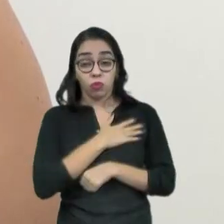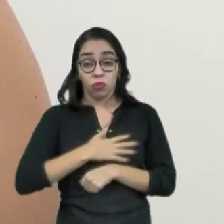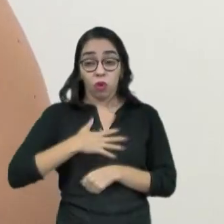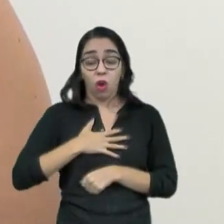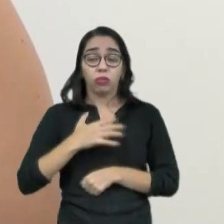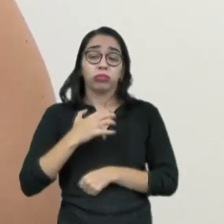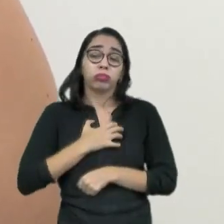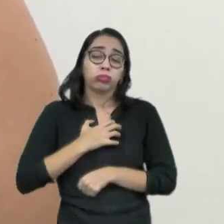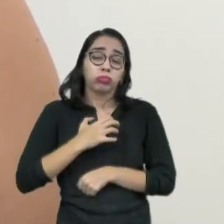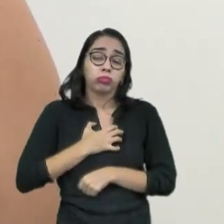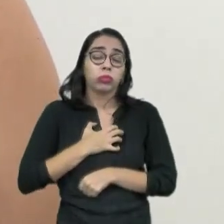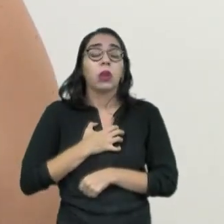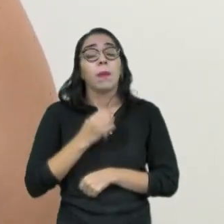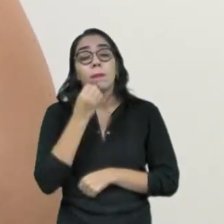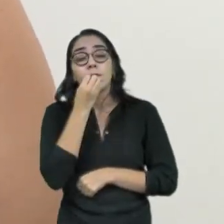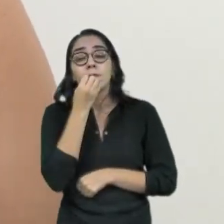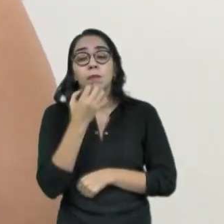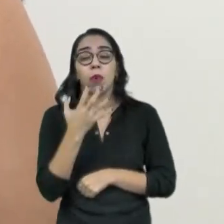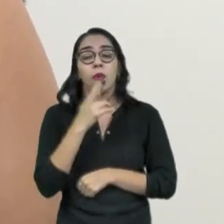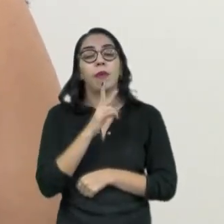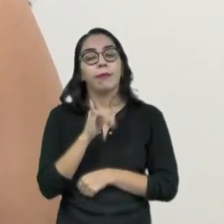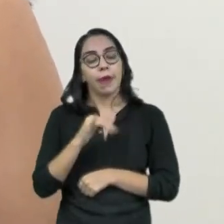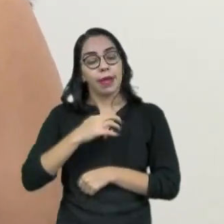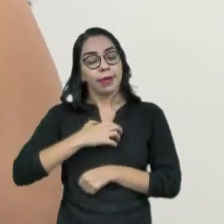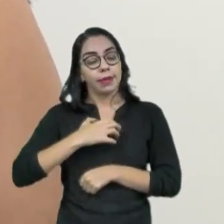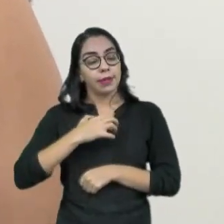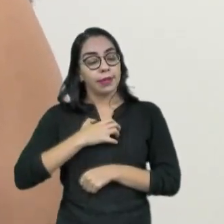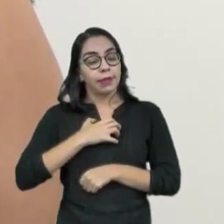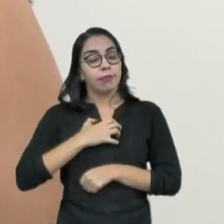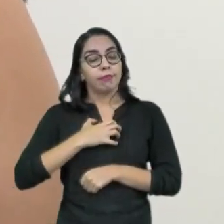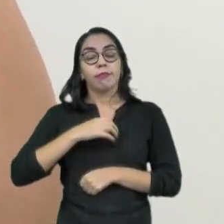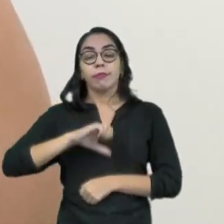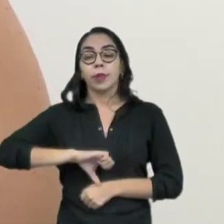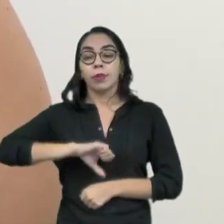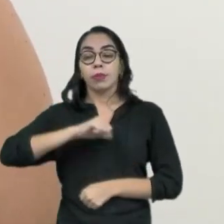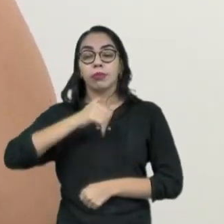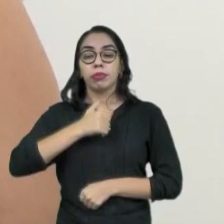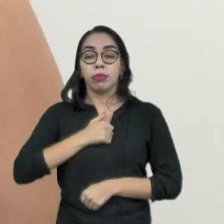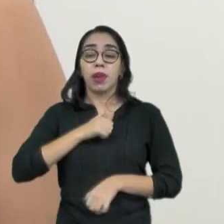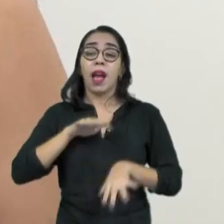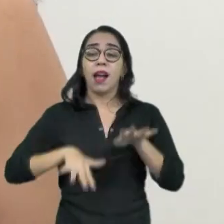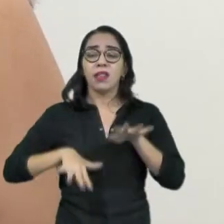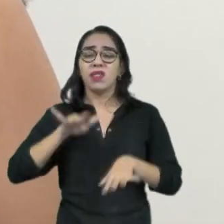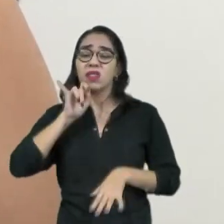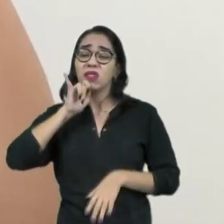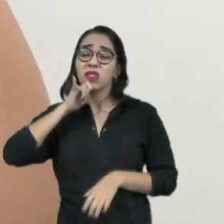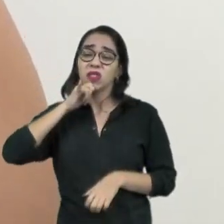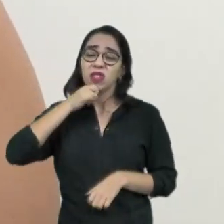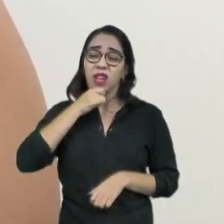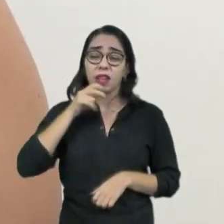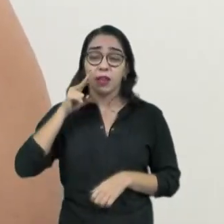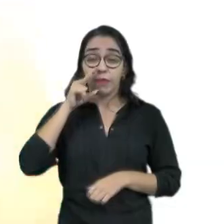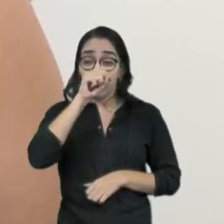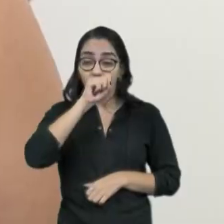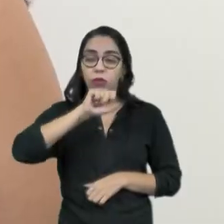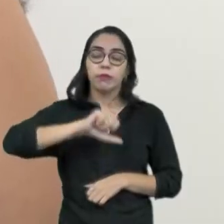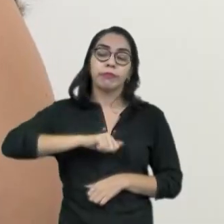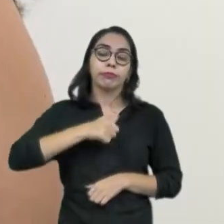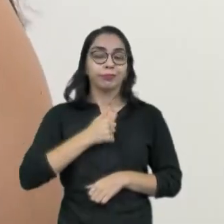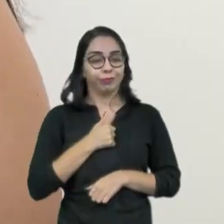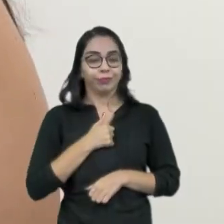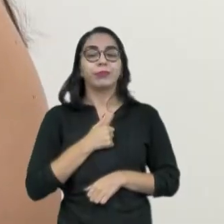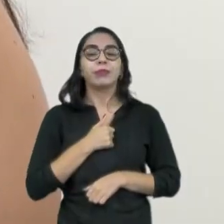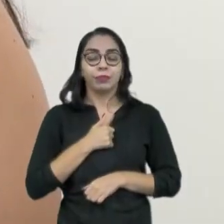sinta bem isso faz com que essa sensação às vezes de melancolia de tristeza né diminua e